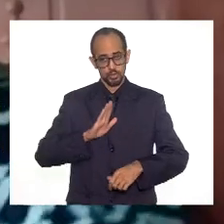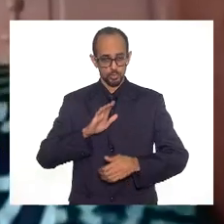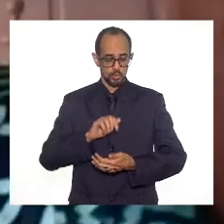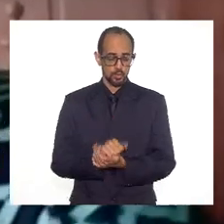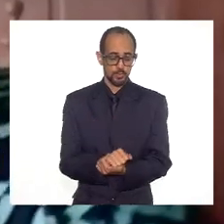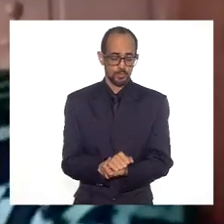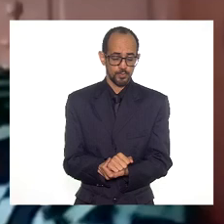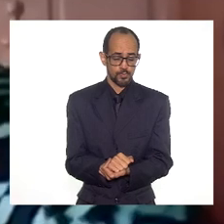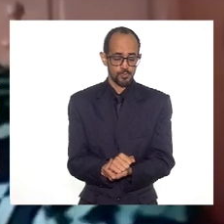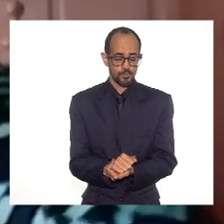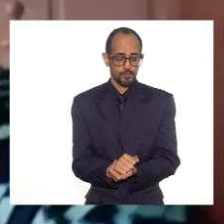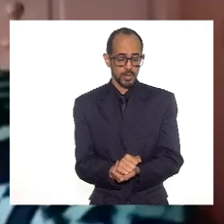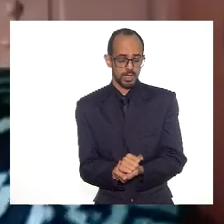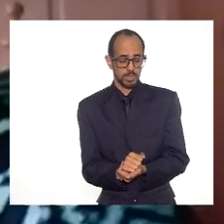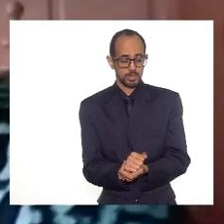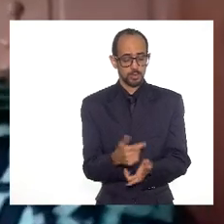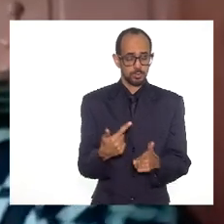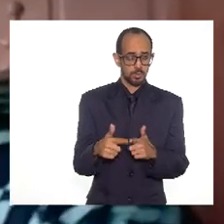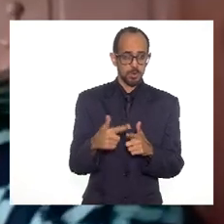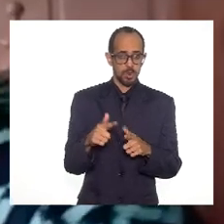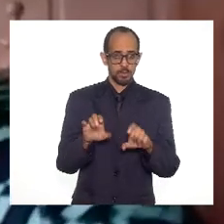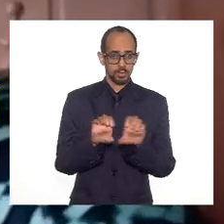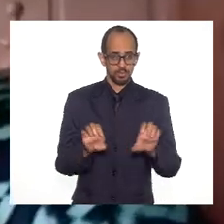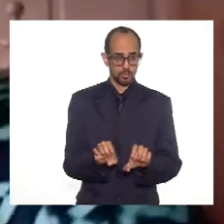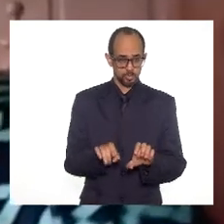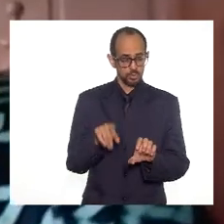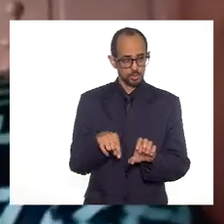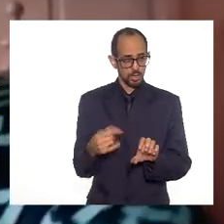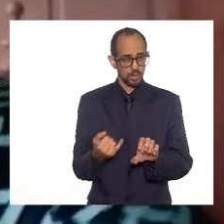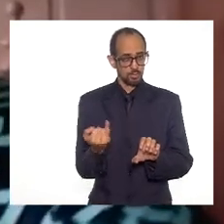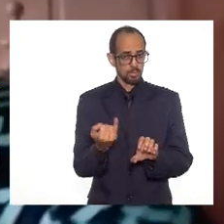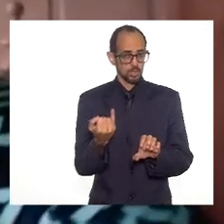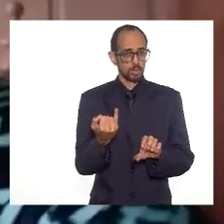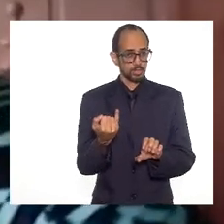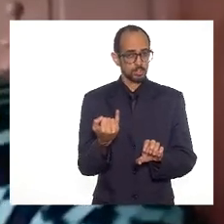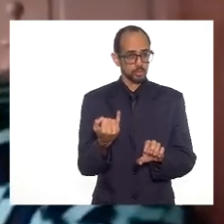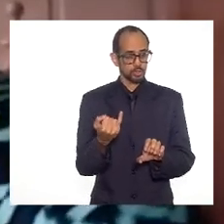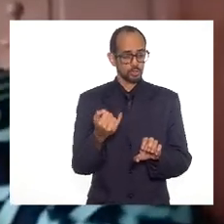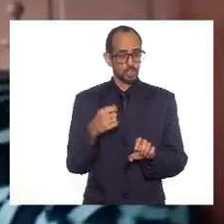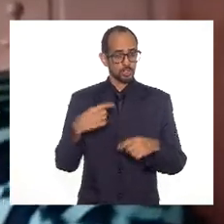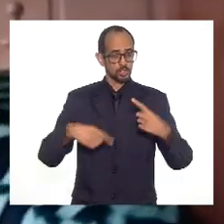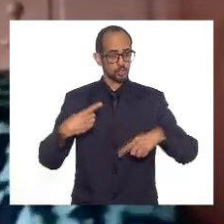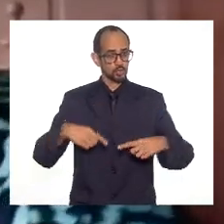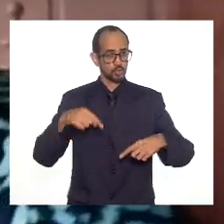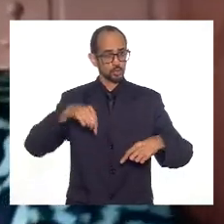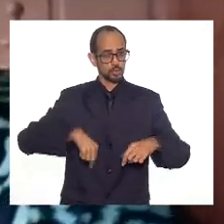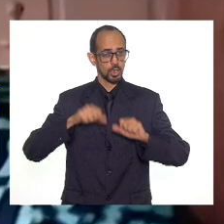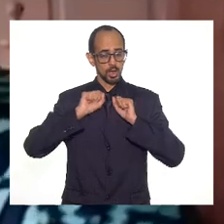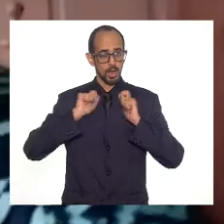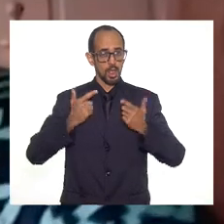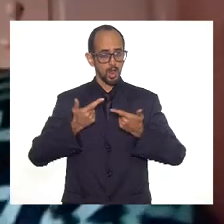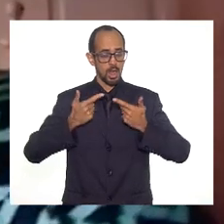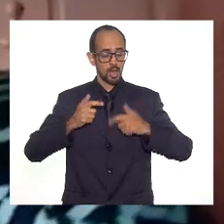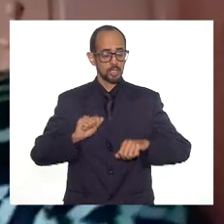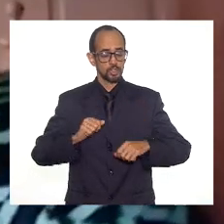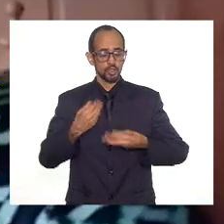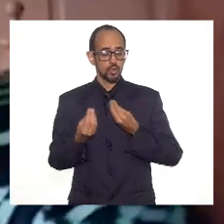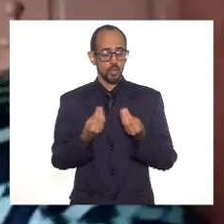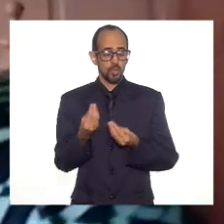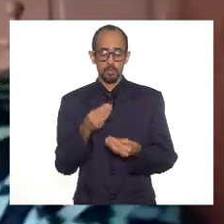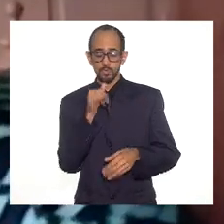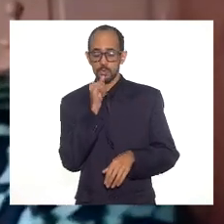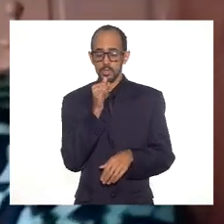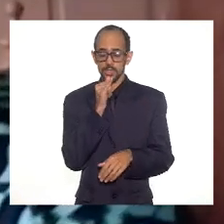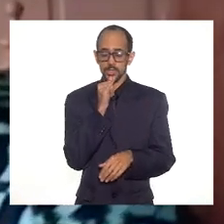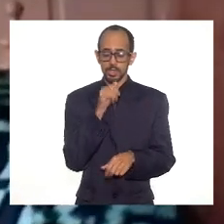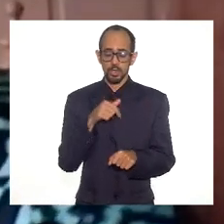questões estruturantes são fundamentais. A gente vem discutindo aqui no âmbito da Assembleia Legislativa o quanto, por exemplo, o governo